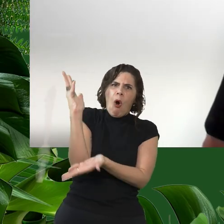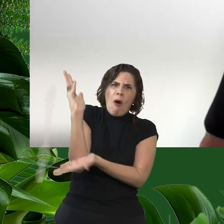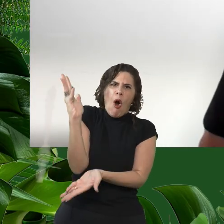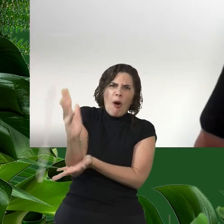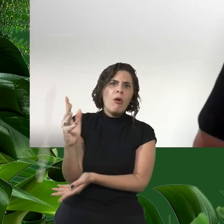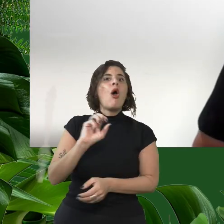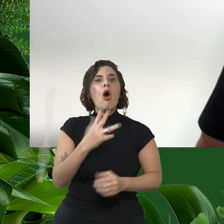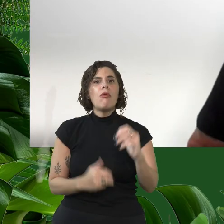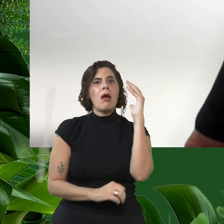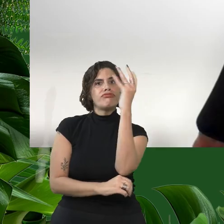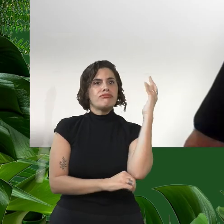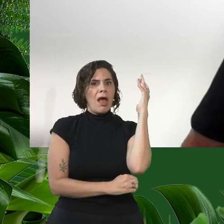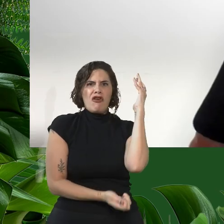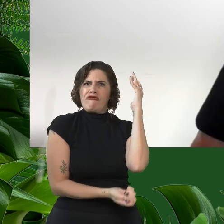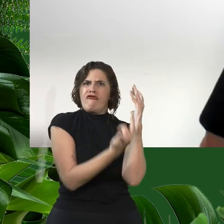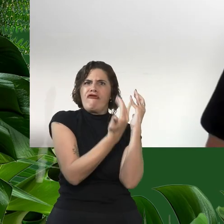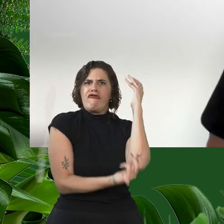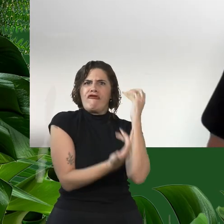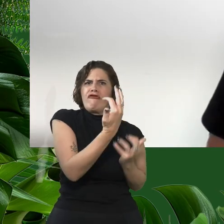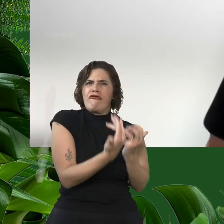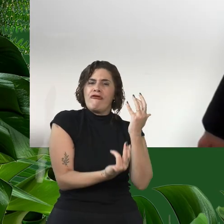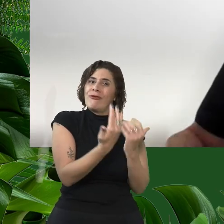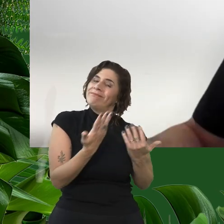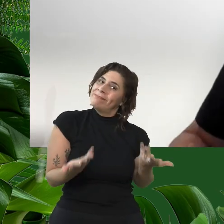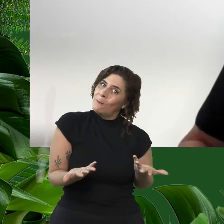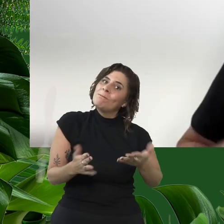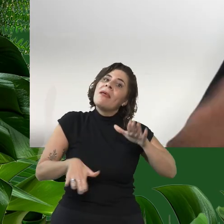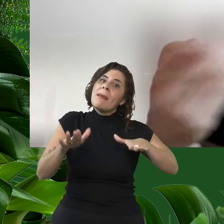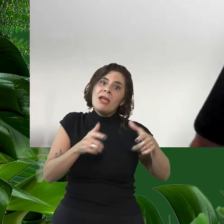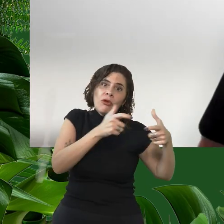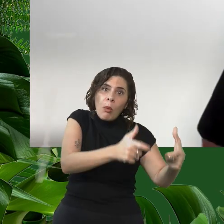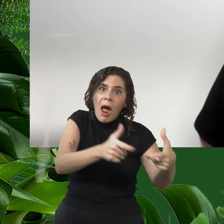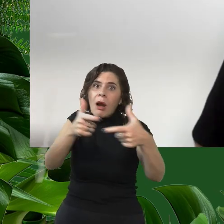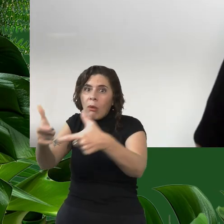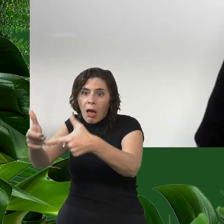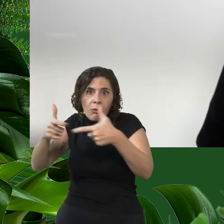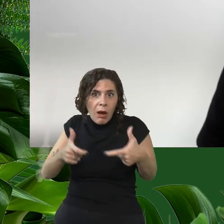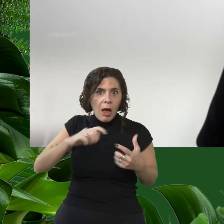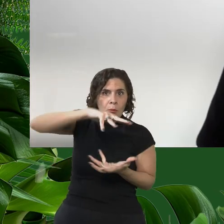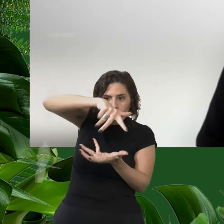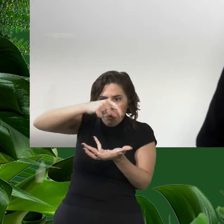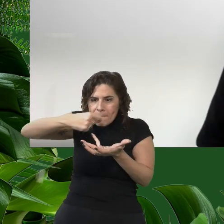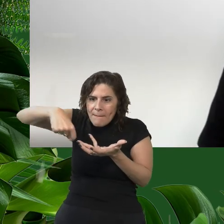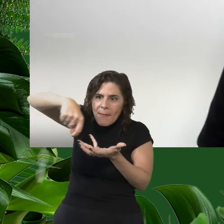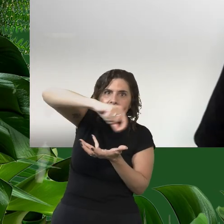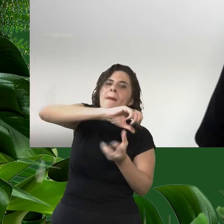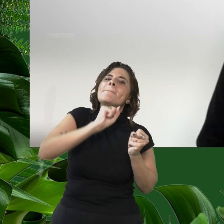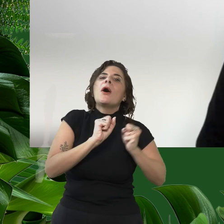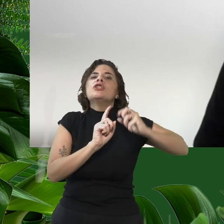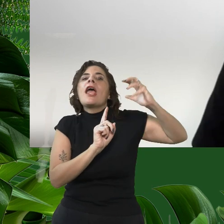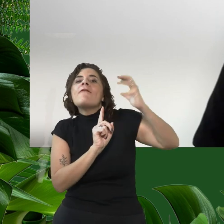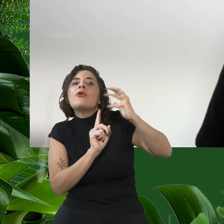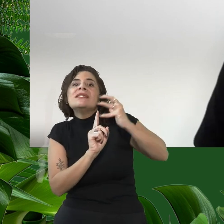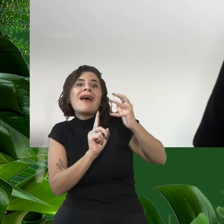mudanças que, independente do local onde essas atividades são realizadas, elas vão influenciando na mudança na concentração de